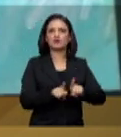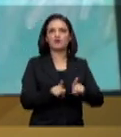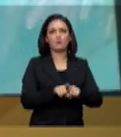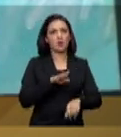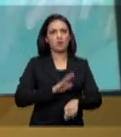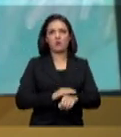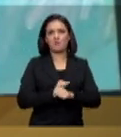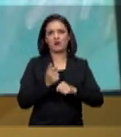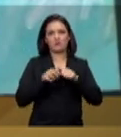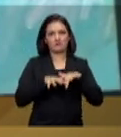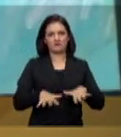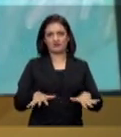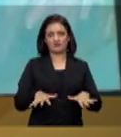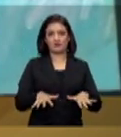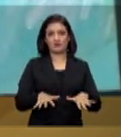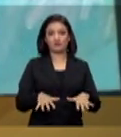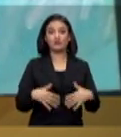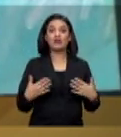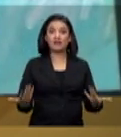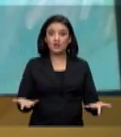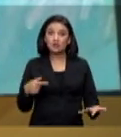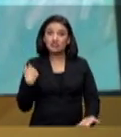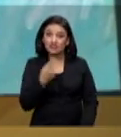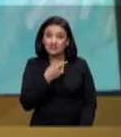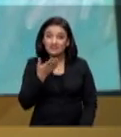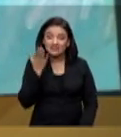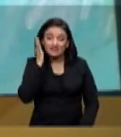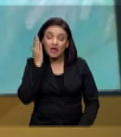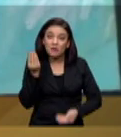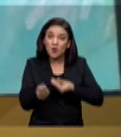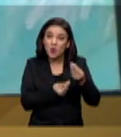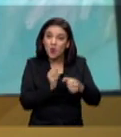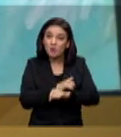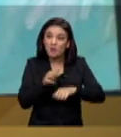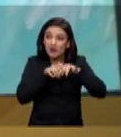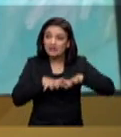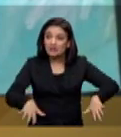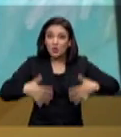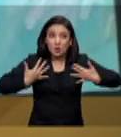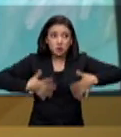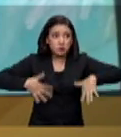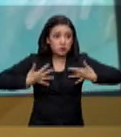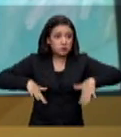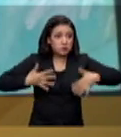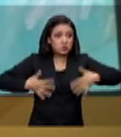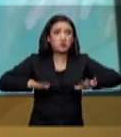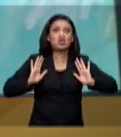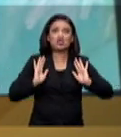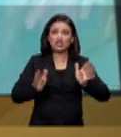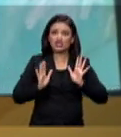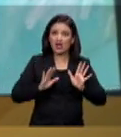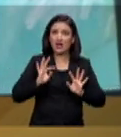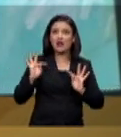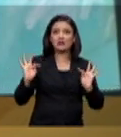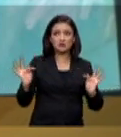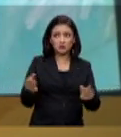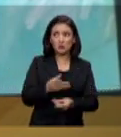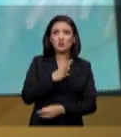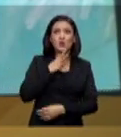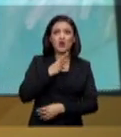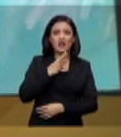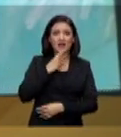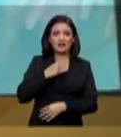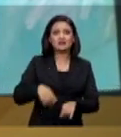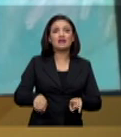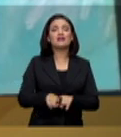falar dos números horríveis da pandemia, são conhecidos de todos. Não precisamos falar da falta de um norte com todas as vênias do governo